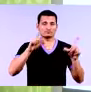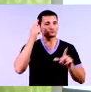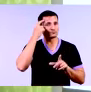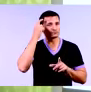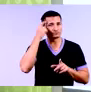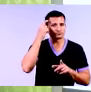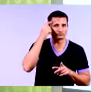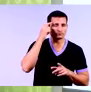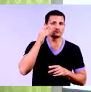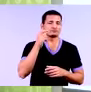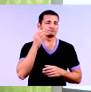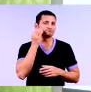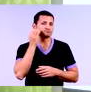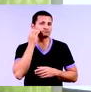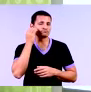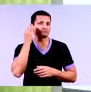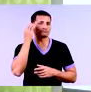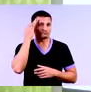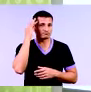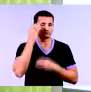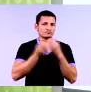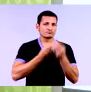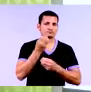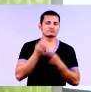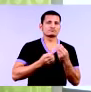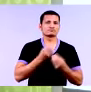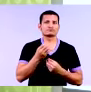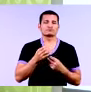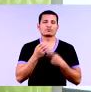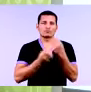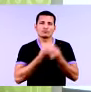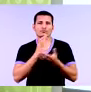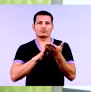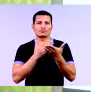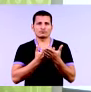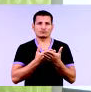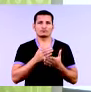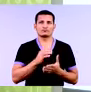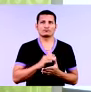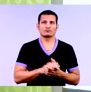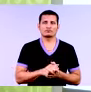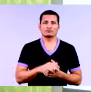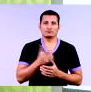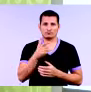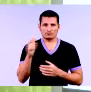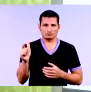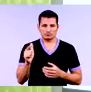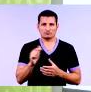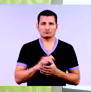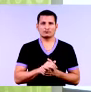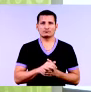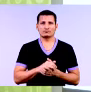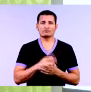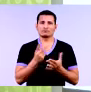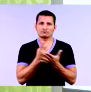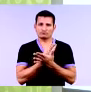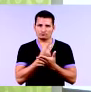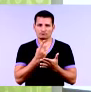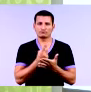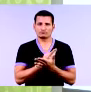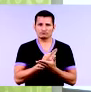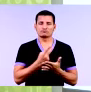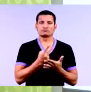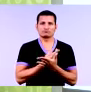tentar entender como ele funciona, como vai ser interpretado. As outras questões ocorrem muitos erros ao